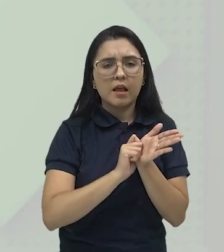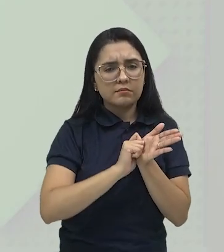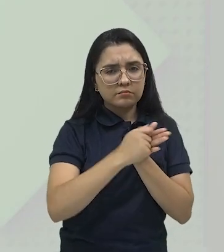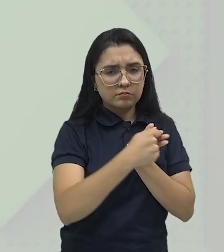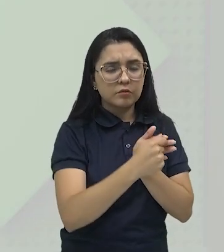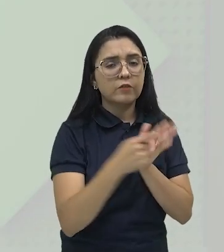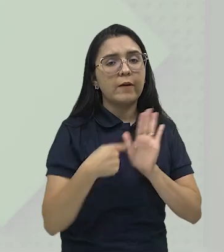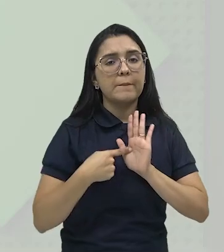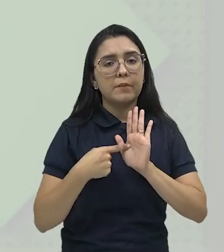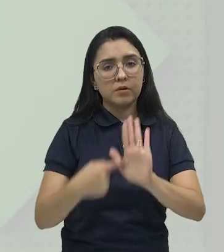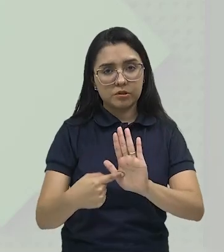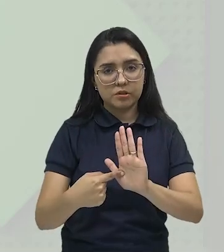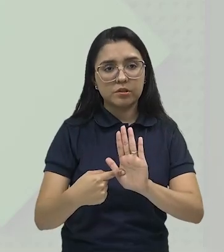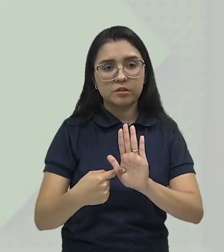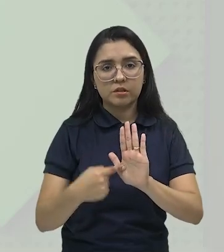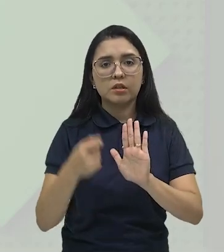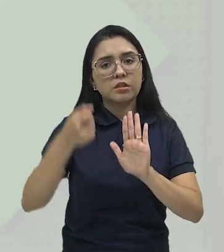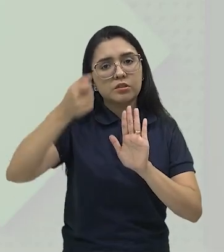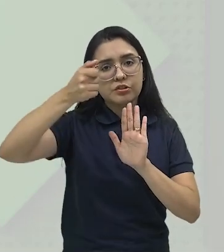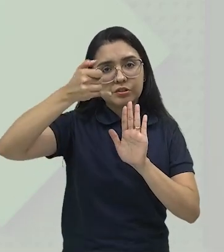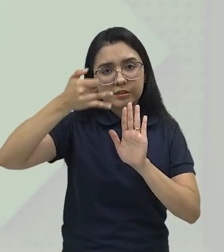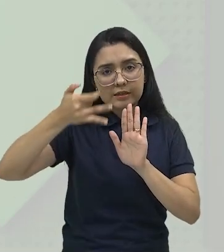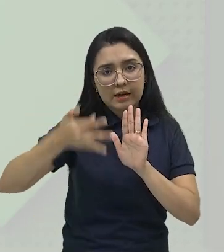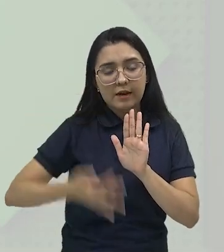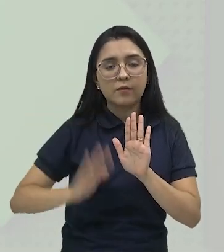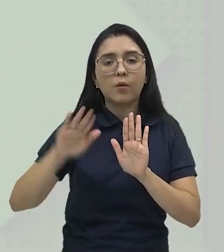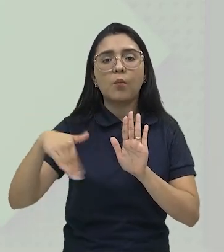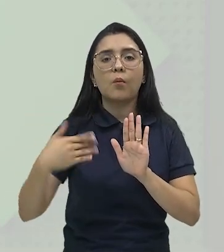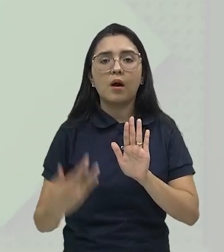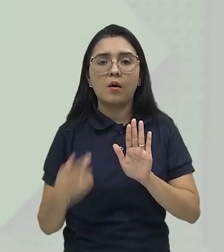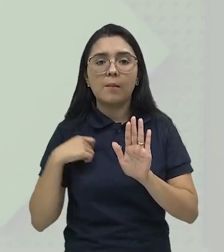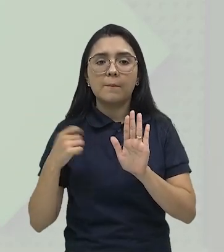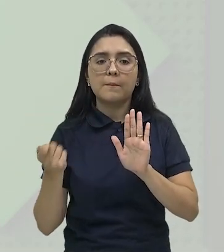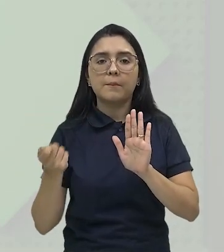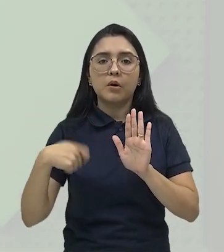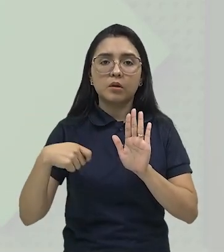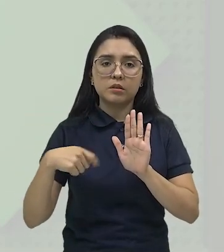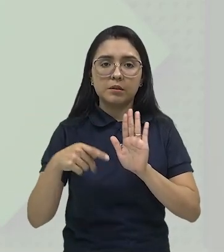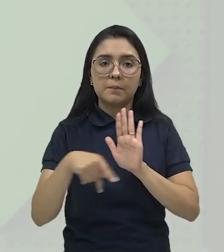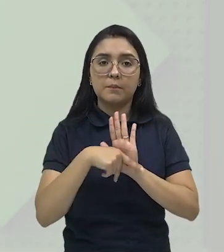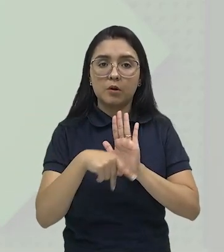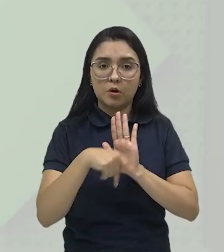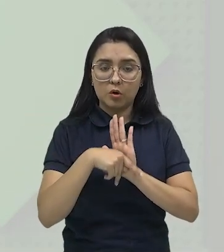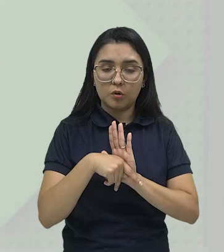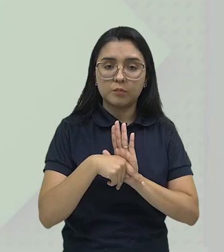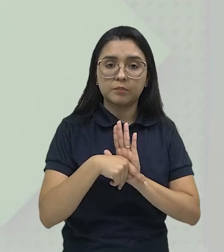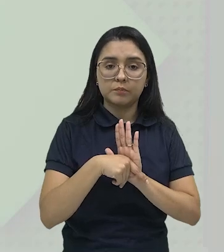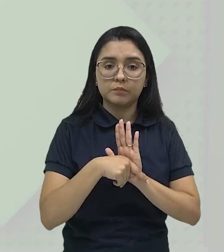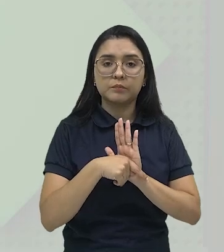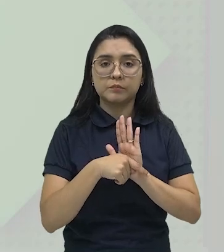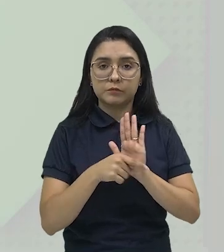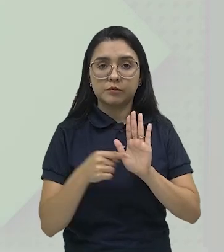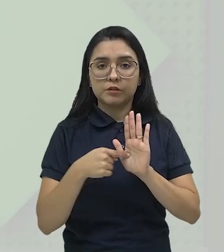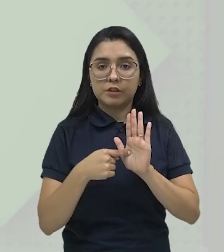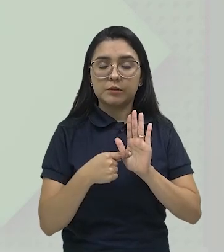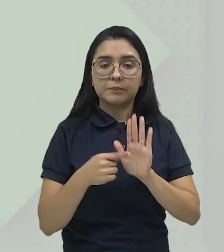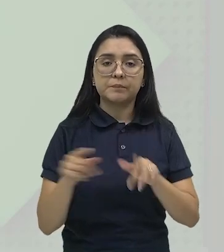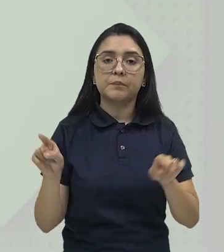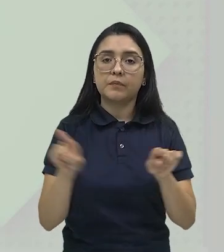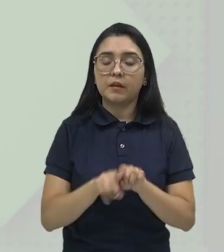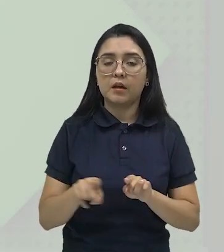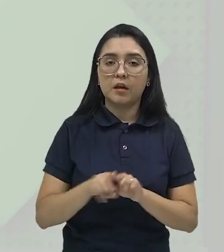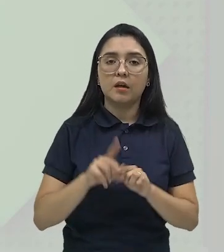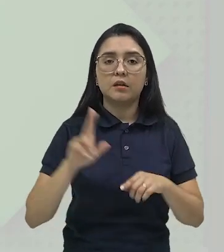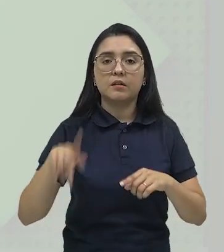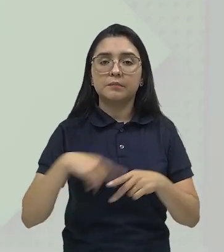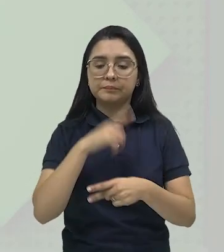né, com um rótulo que descreve lá qual é a potência. Essa potência vai ser medida em watts. Depois você vai